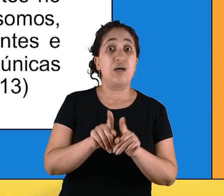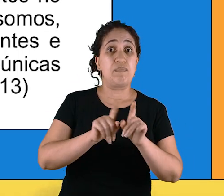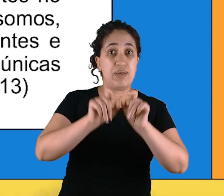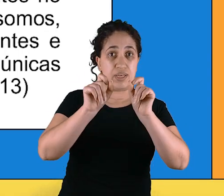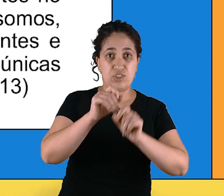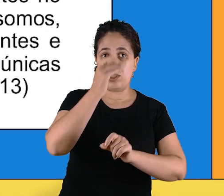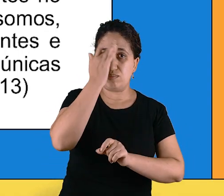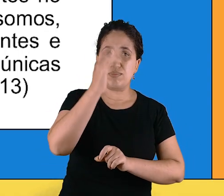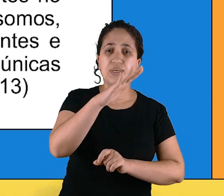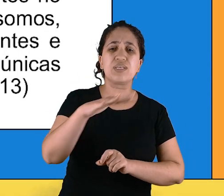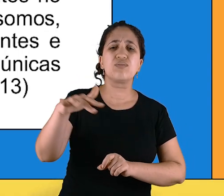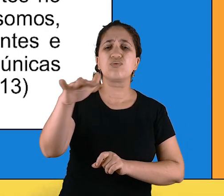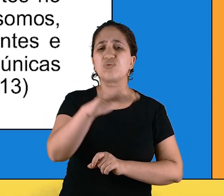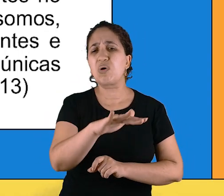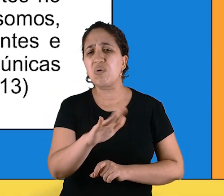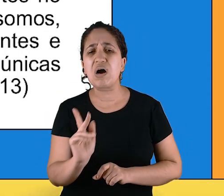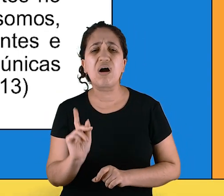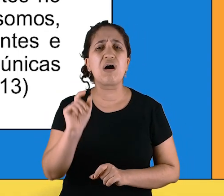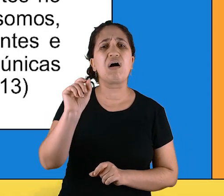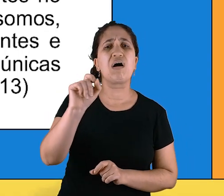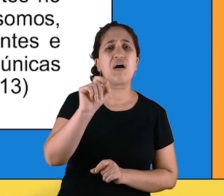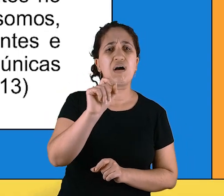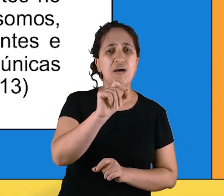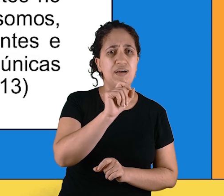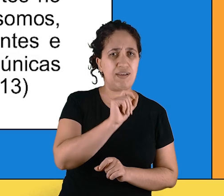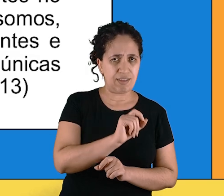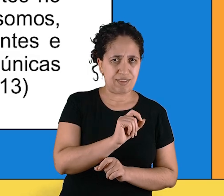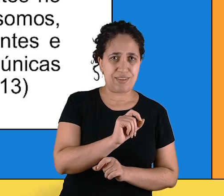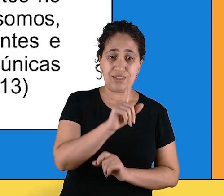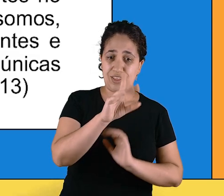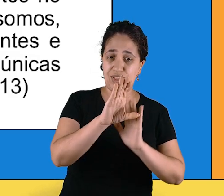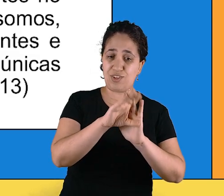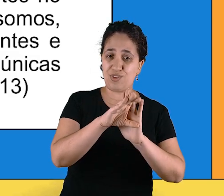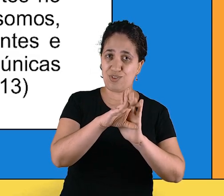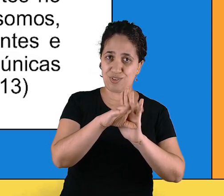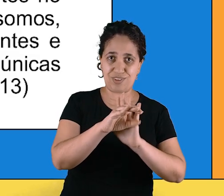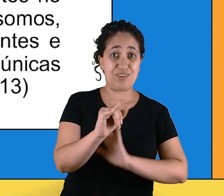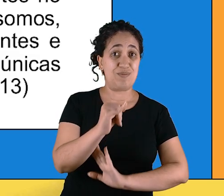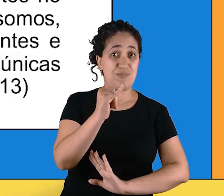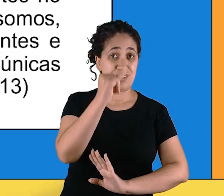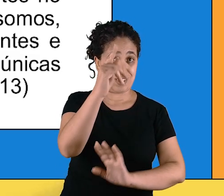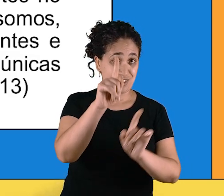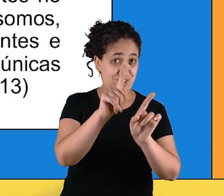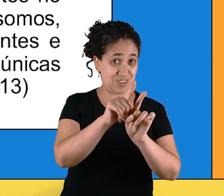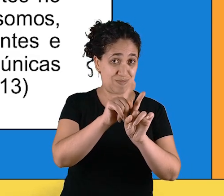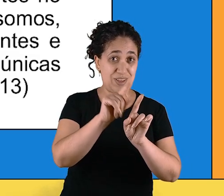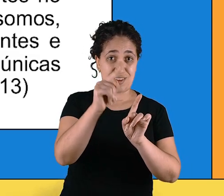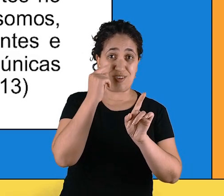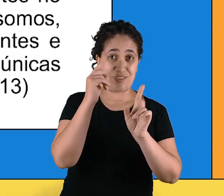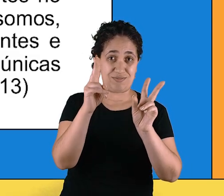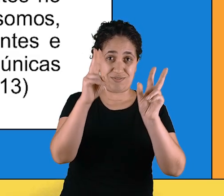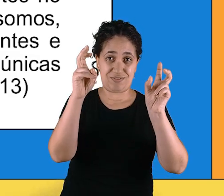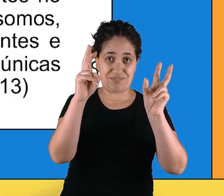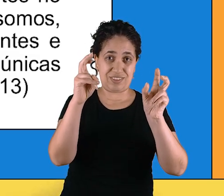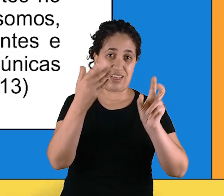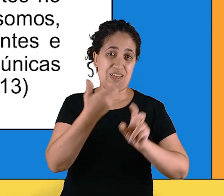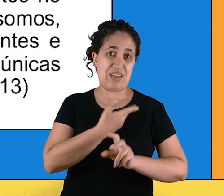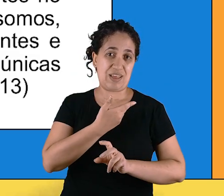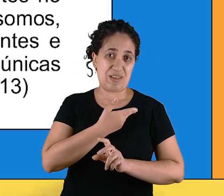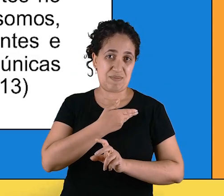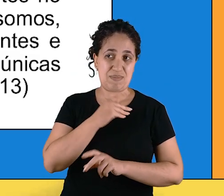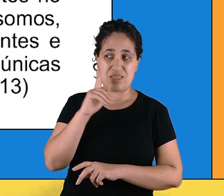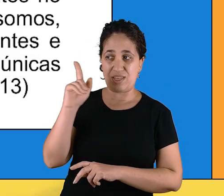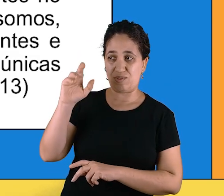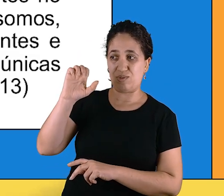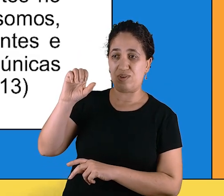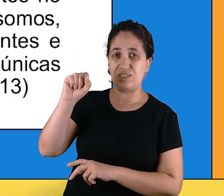também de públicos, de quem são esses beneficiários, né, um conceito que é muito importante, né, aqui eu trago uma citação de colegas da